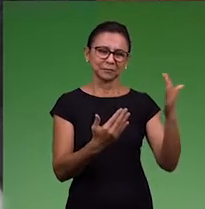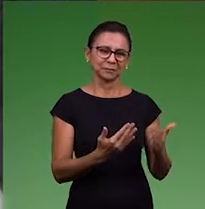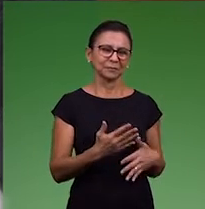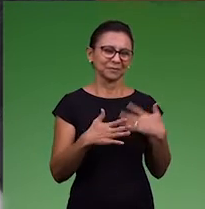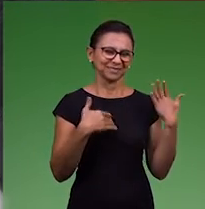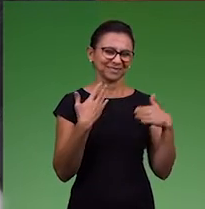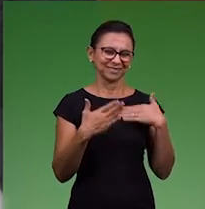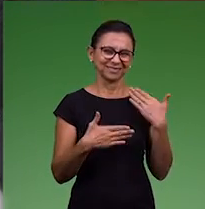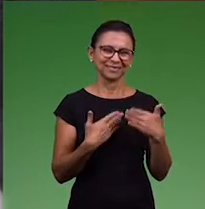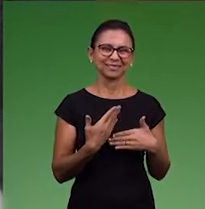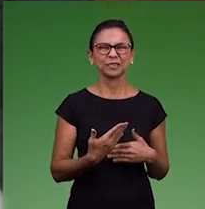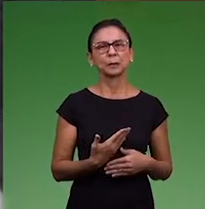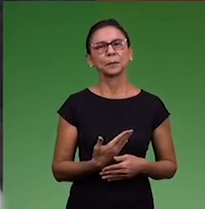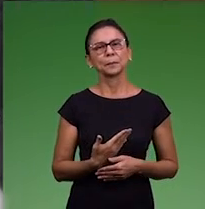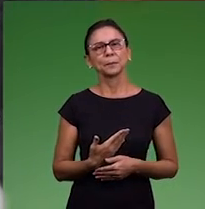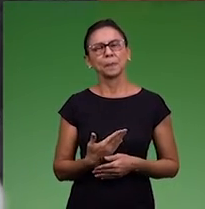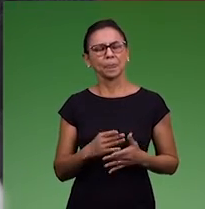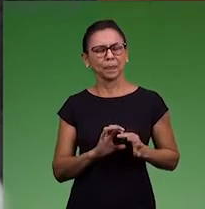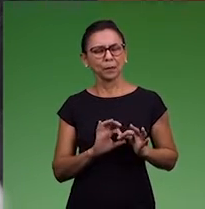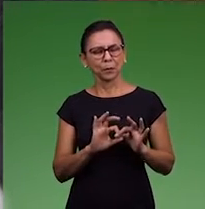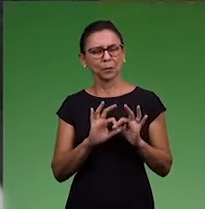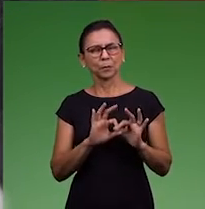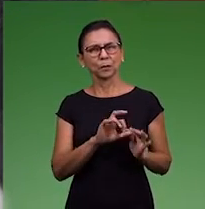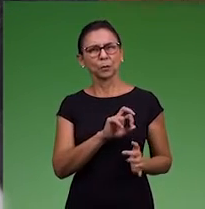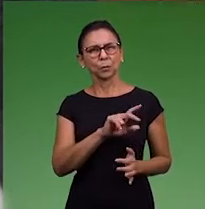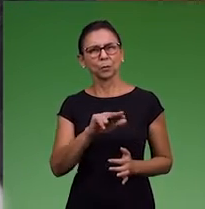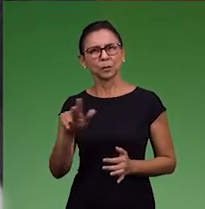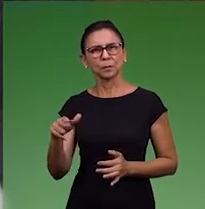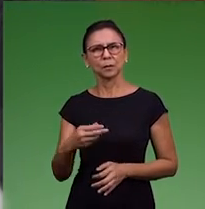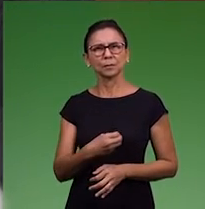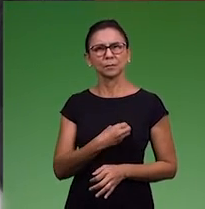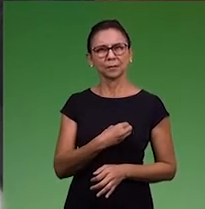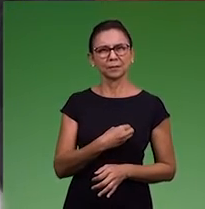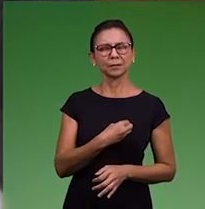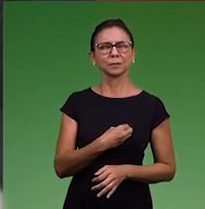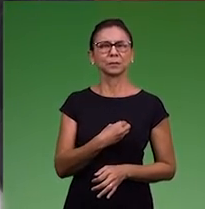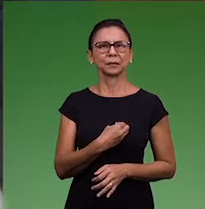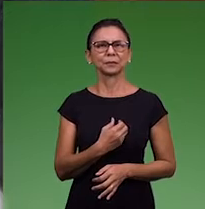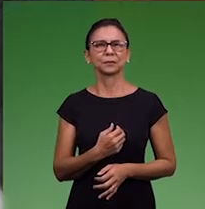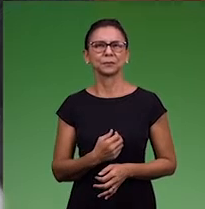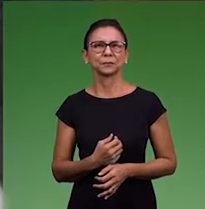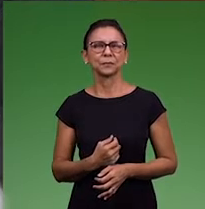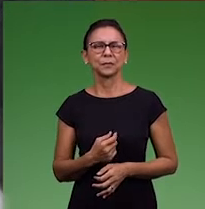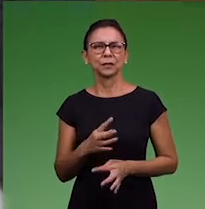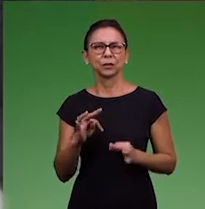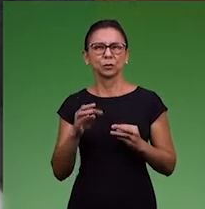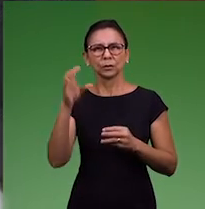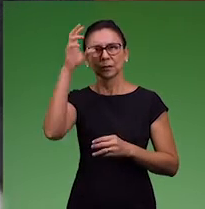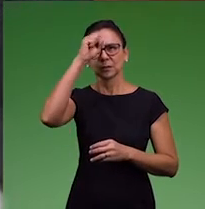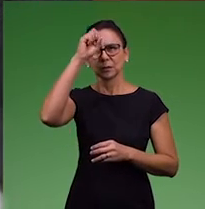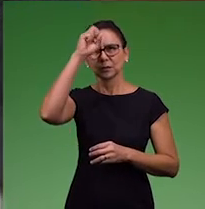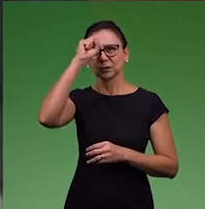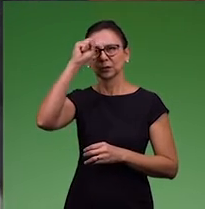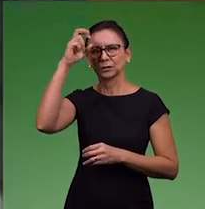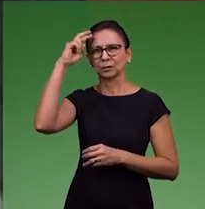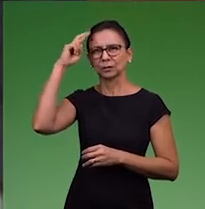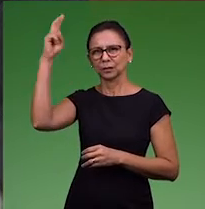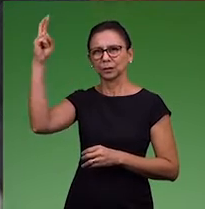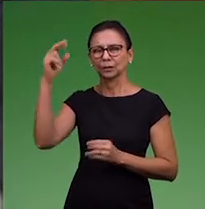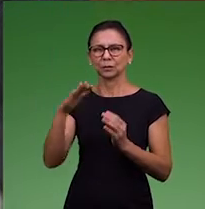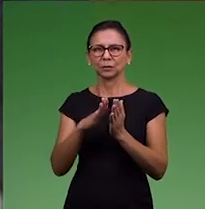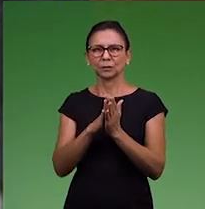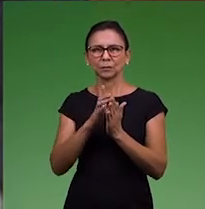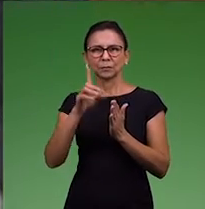agradeço, uma alegria estar em comunhão com os irmãos, participando daquilo que temos aprendido do Senhor, na palavra